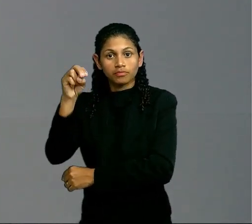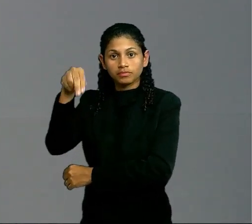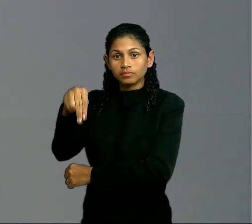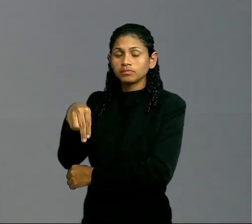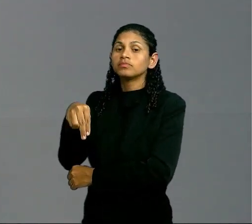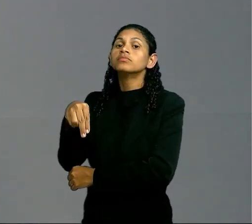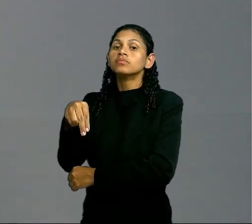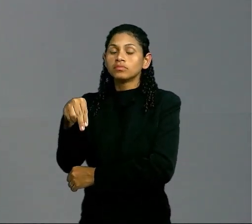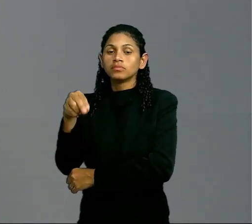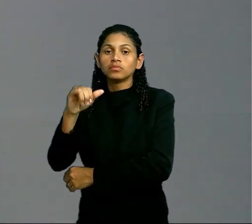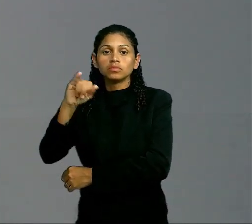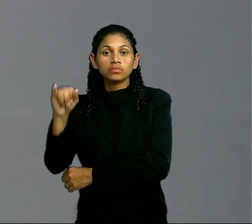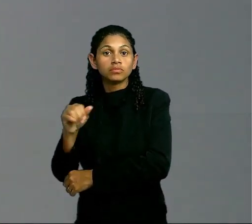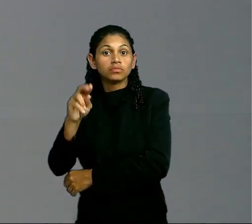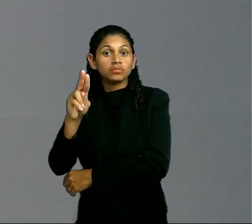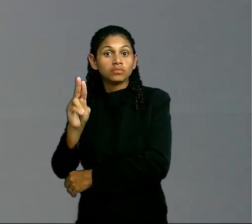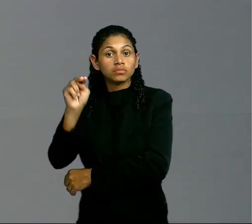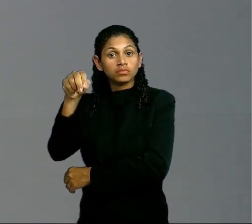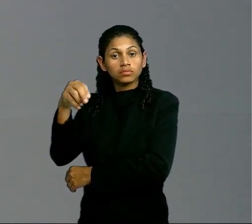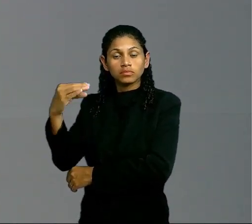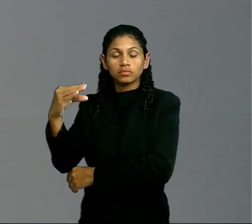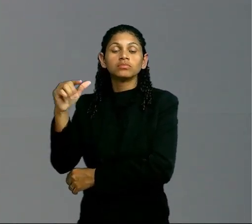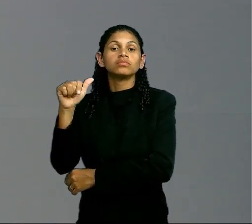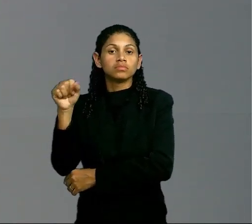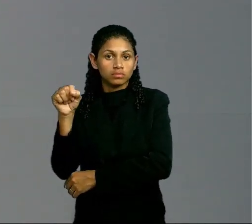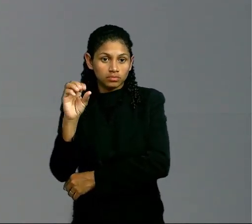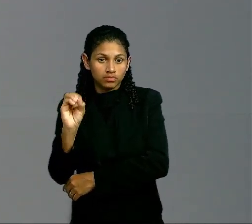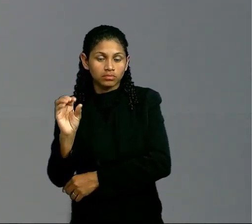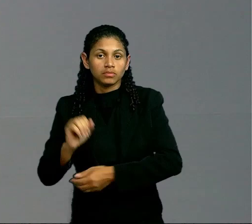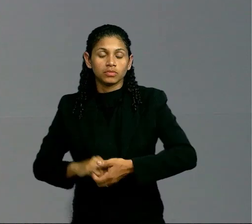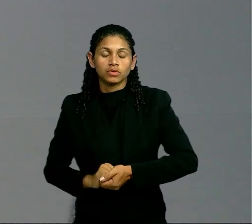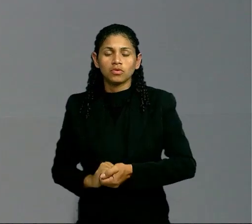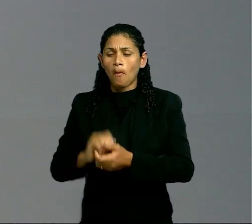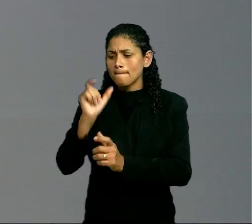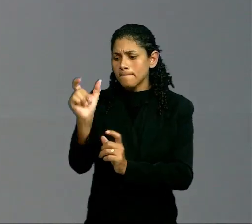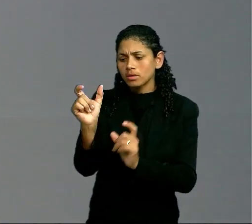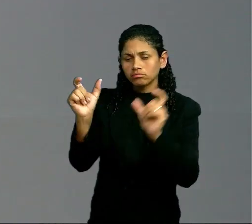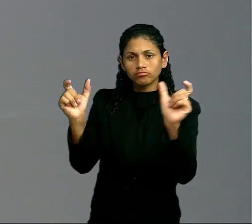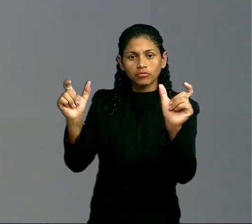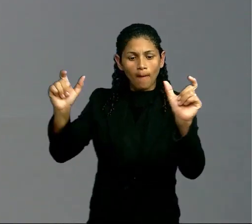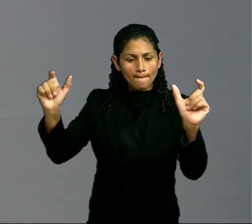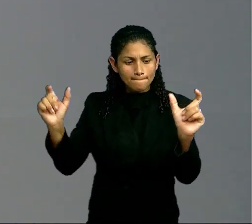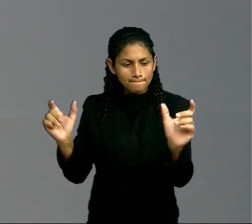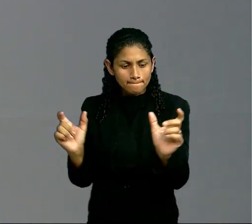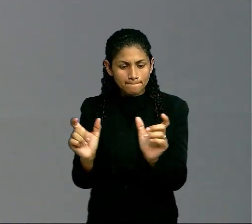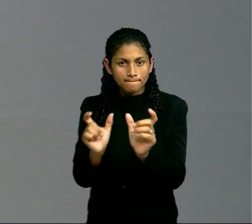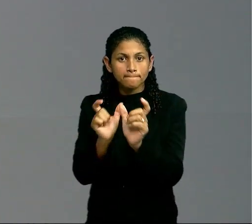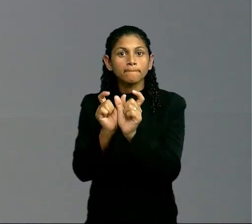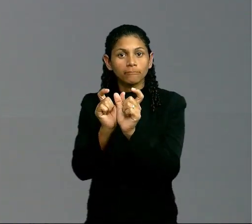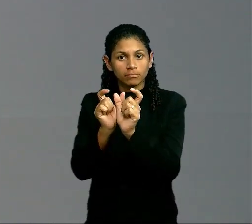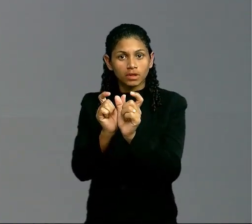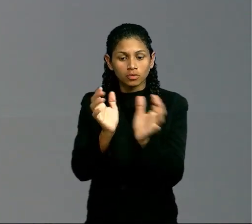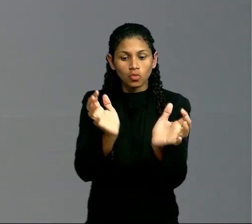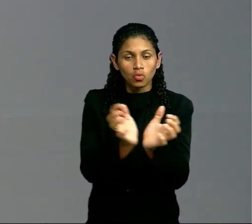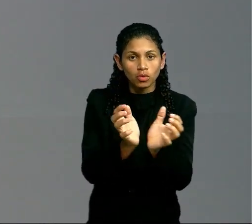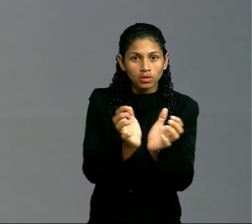conjunções? Conjunções são palavras que pertencem a uma